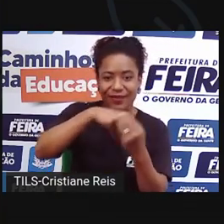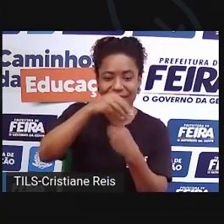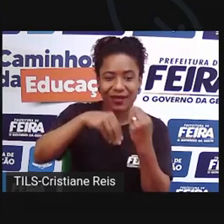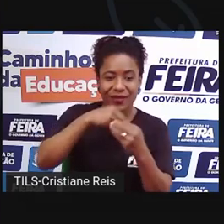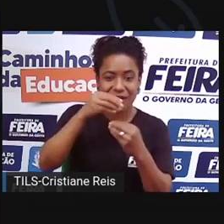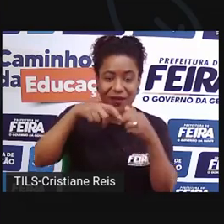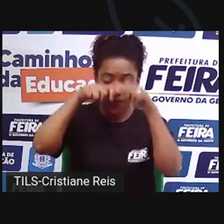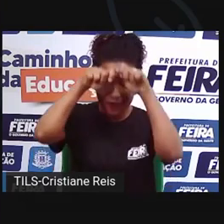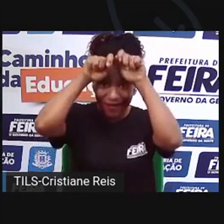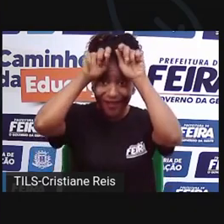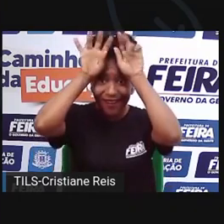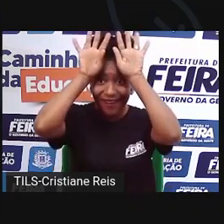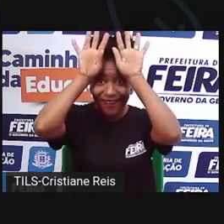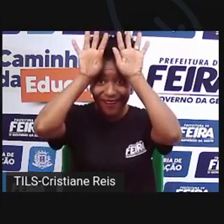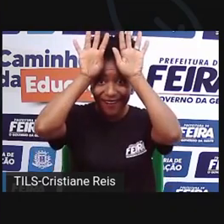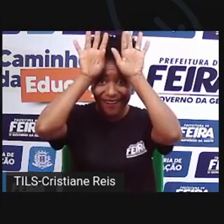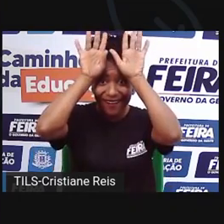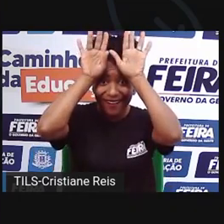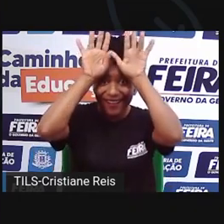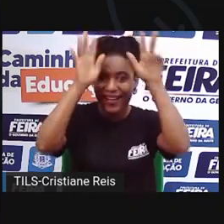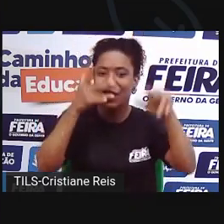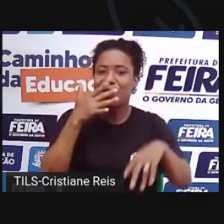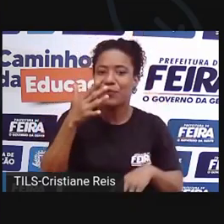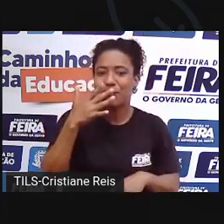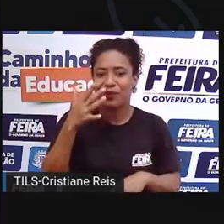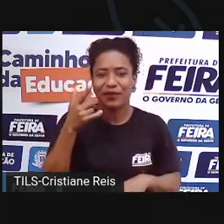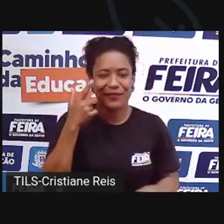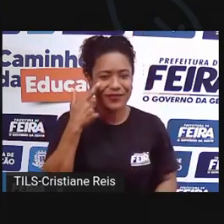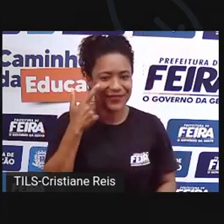transformando. Eu vou tentar virar um pouquinho aqui para vocês verem.